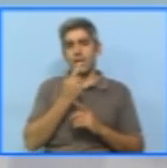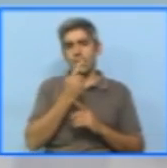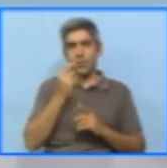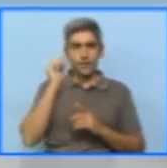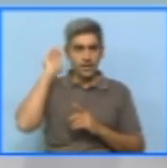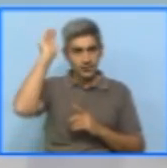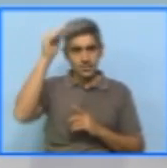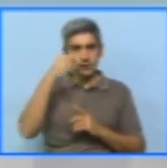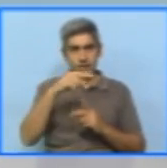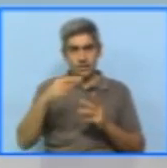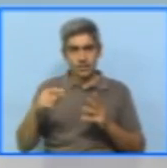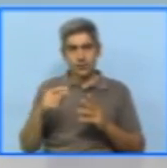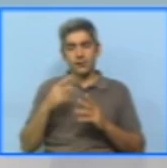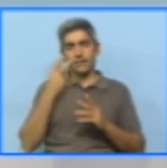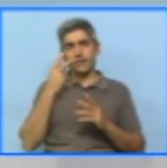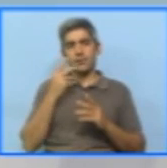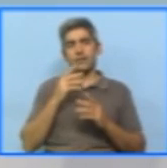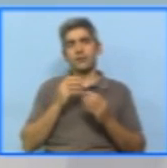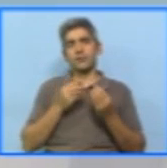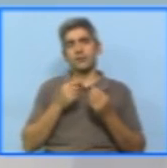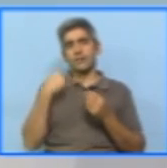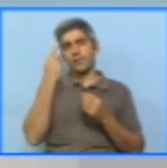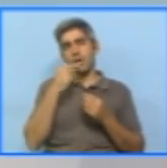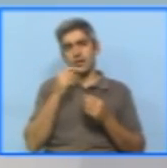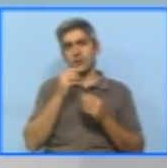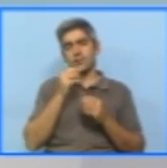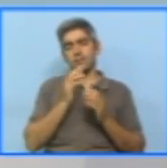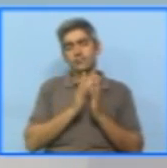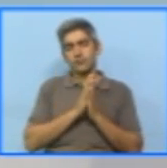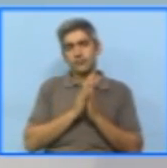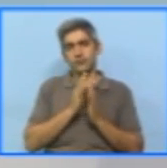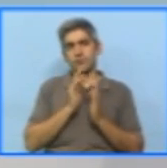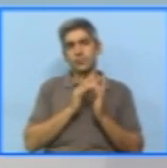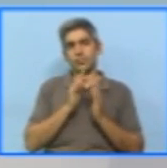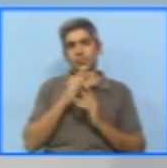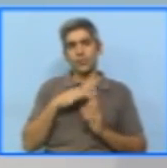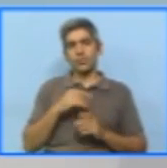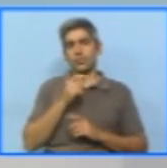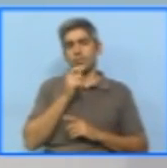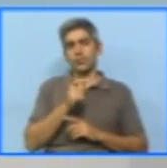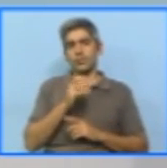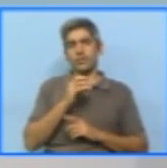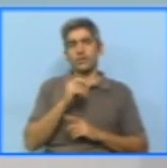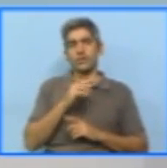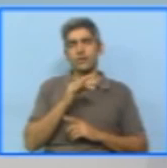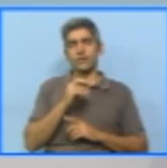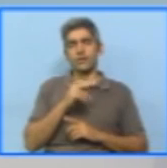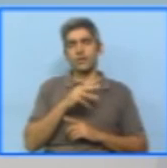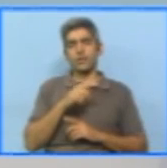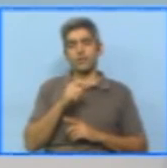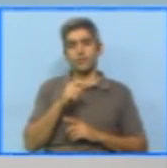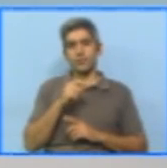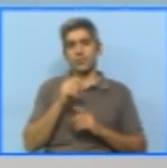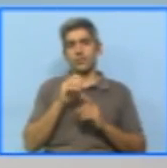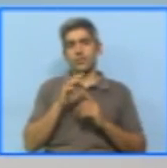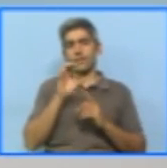cada um de nós viva conforme a imagem profética de Jesus. E eu gosto sempre desta palavra, conforme, com a forma.